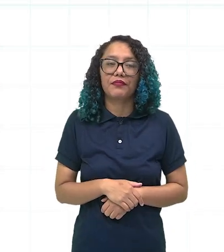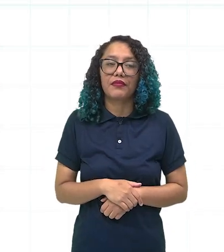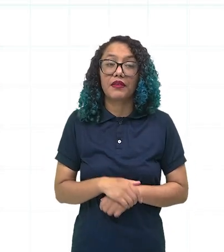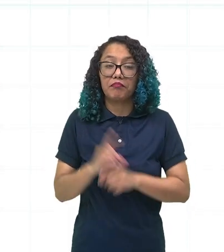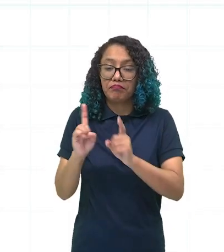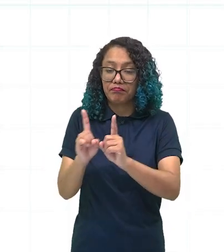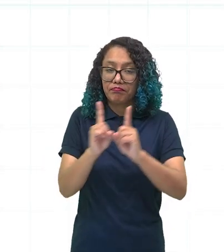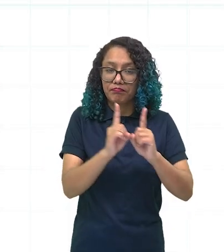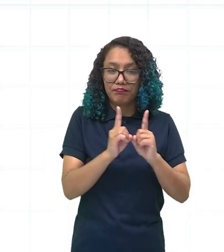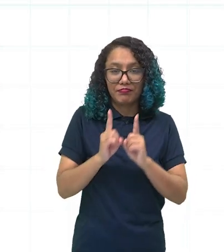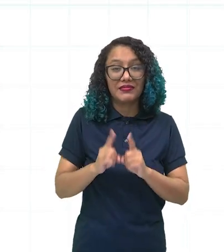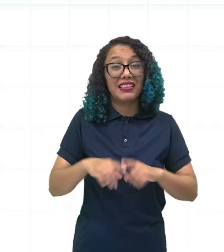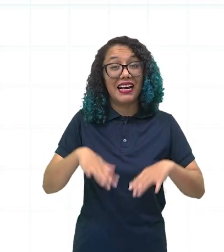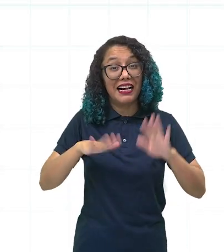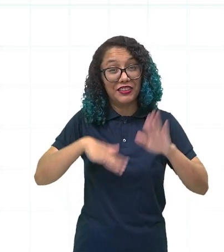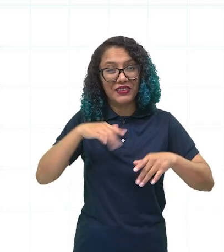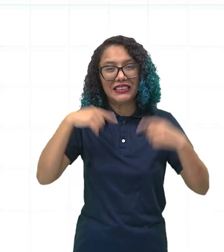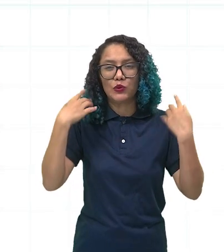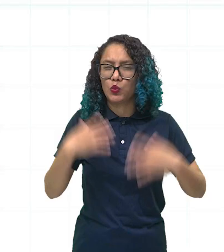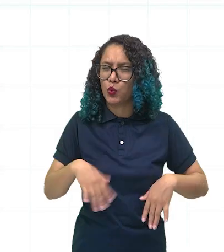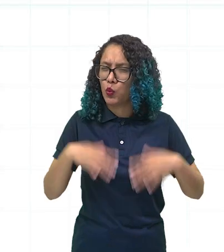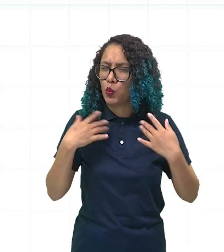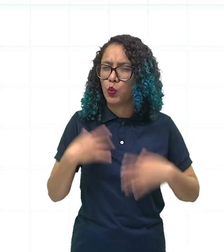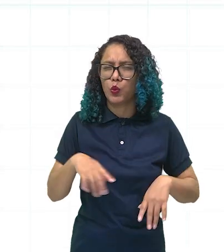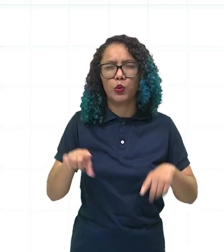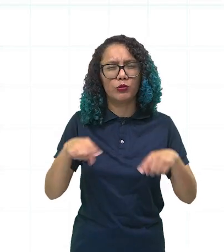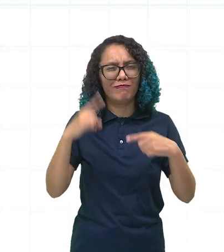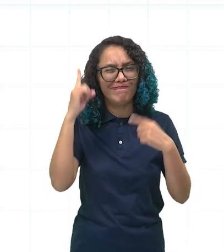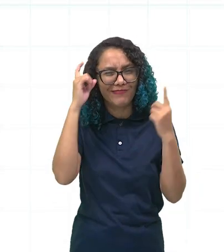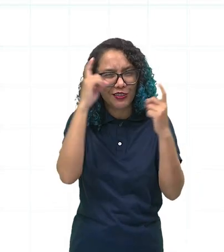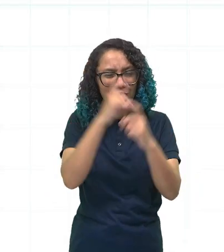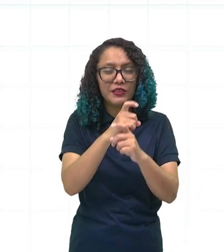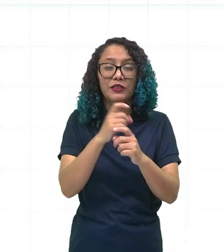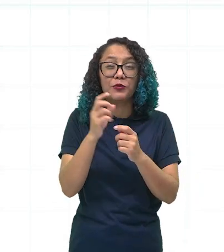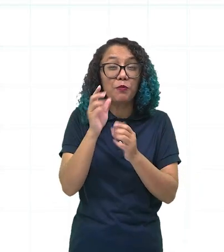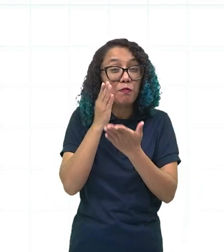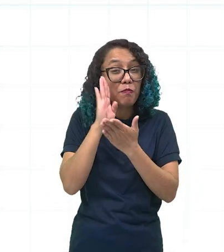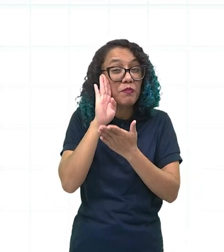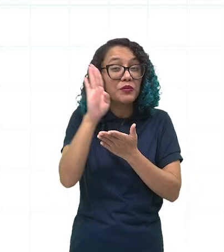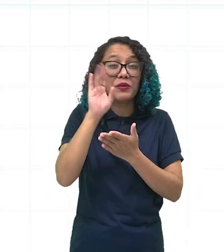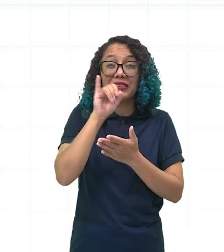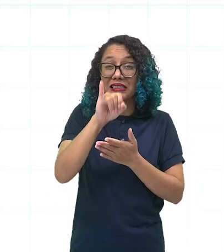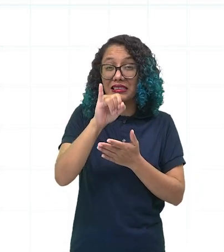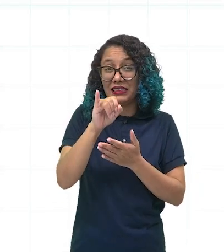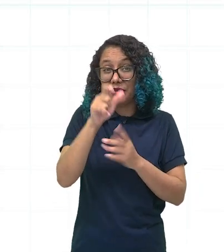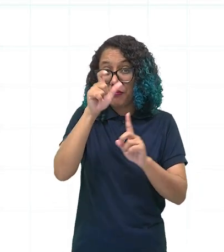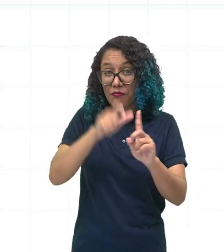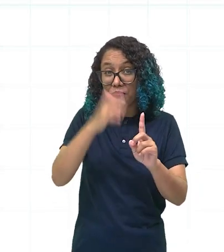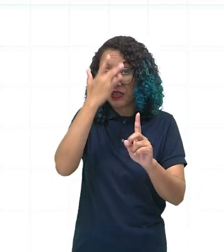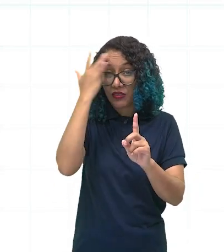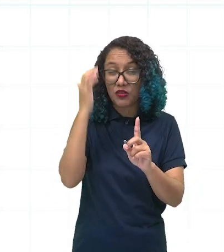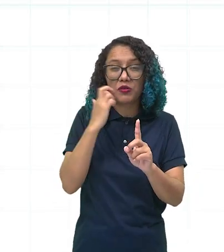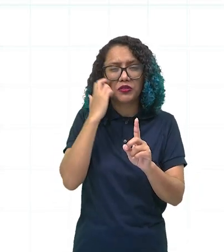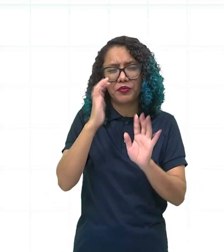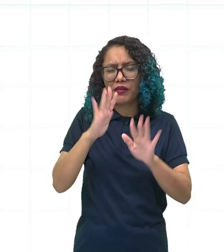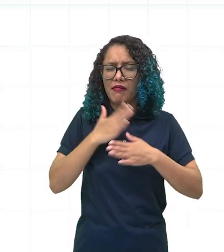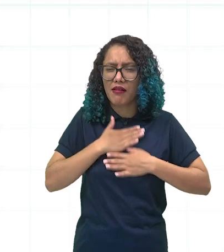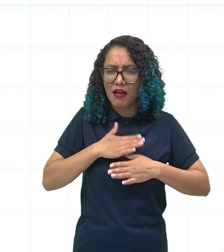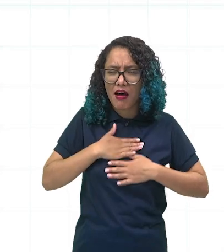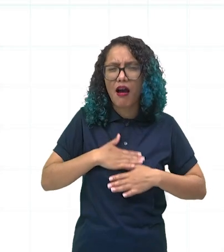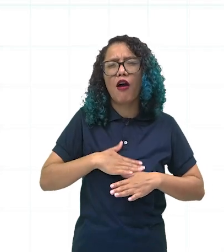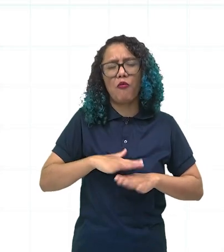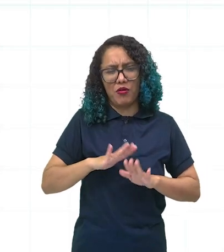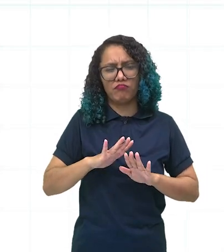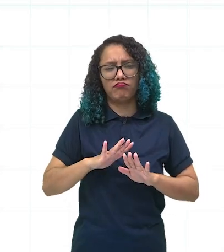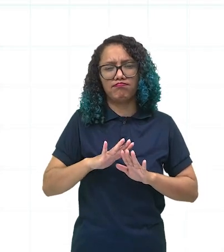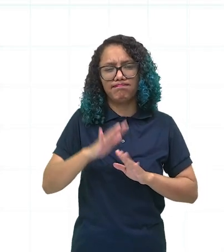dupla pode ser desafiador, especialmente para quem é tímido. O importante é relaxar e aproveitar o momento. No